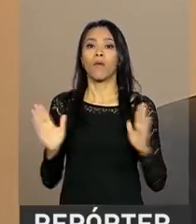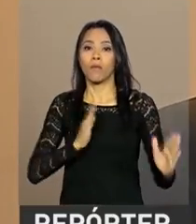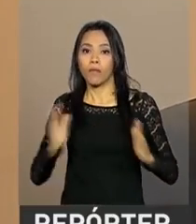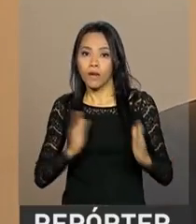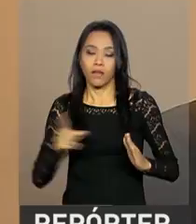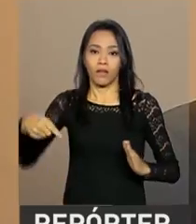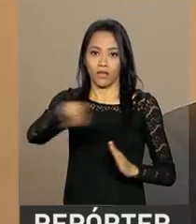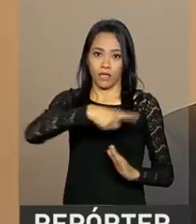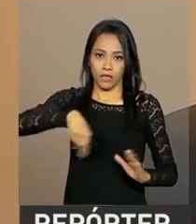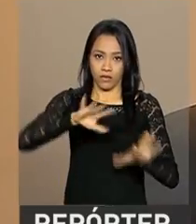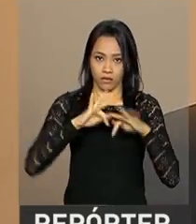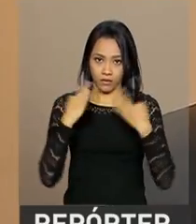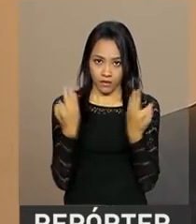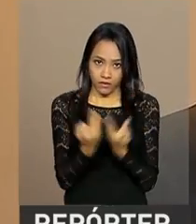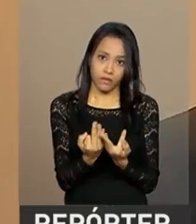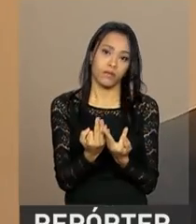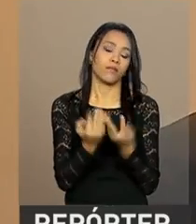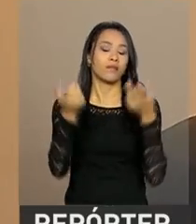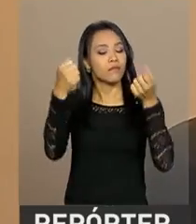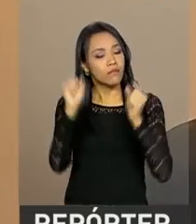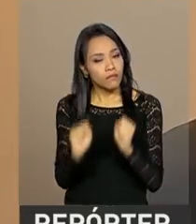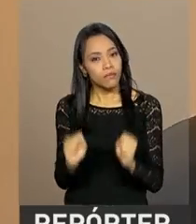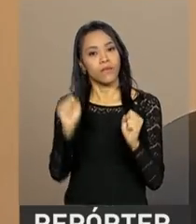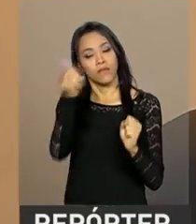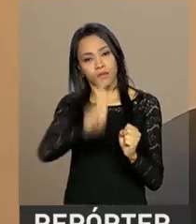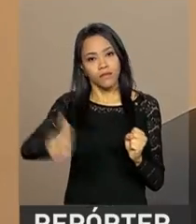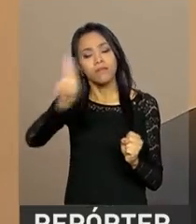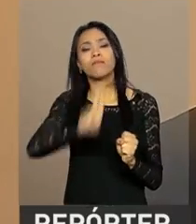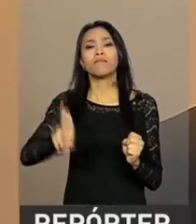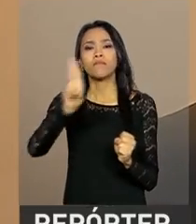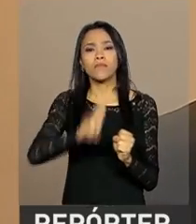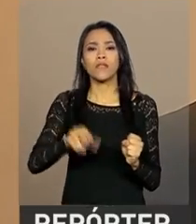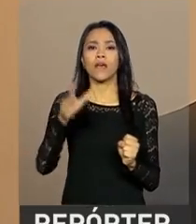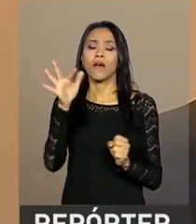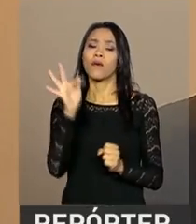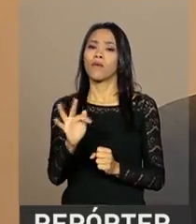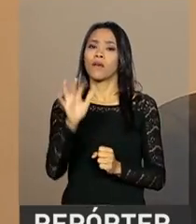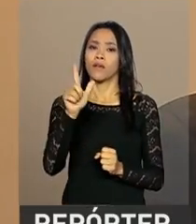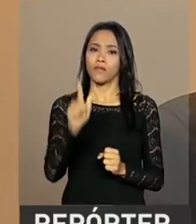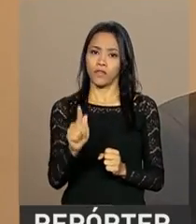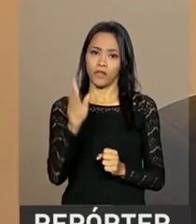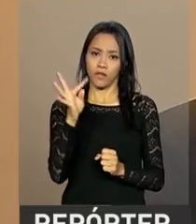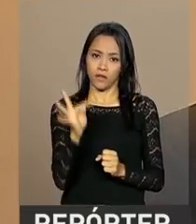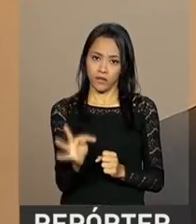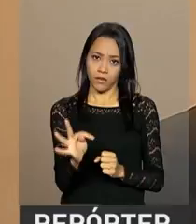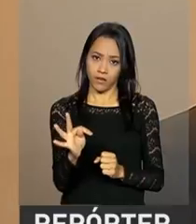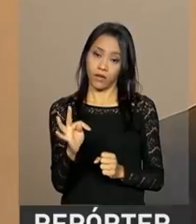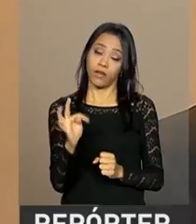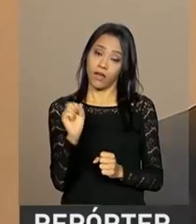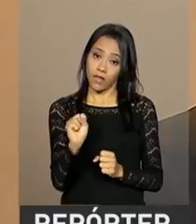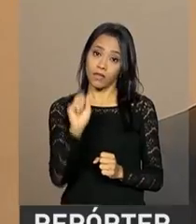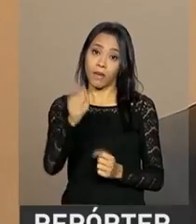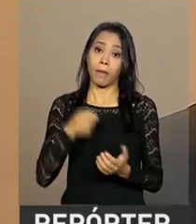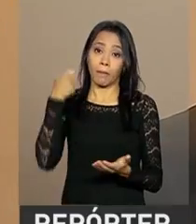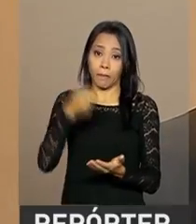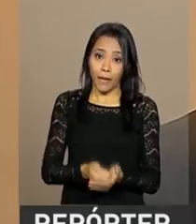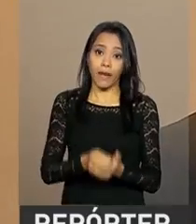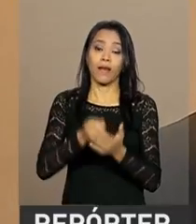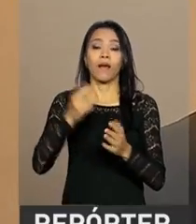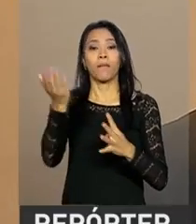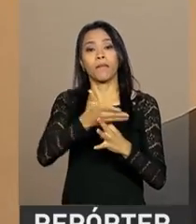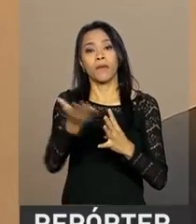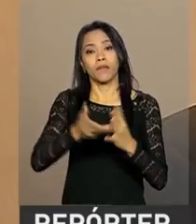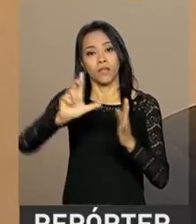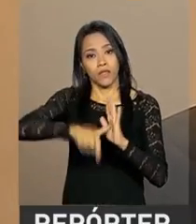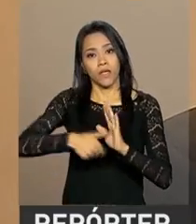famílias esses mutuários pudessem utilizar o seu fundo de garantia para quitar as prestações em atraso antes